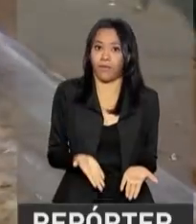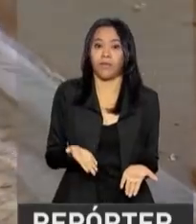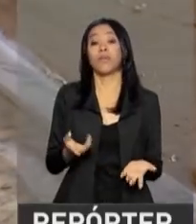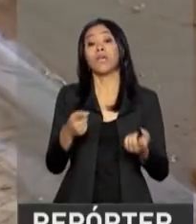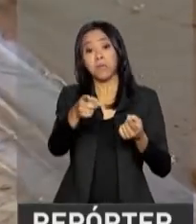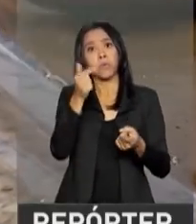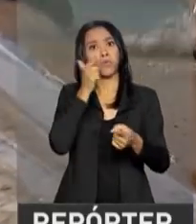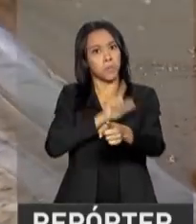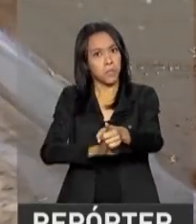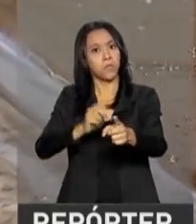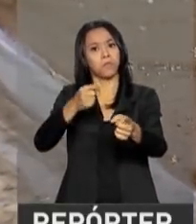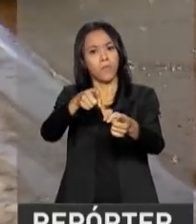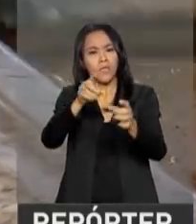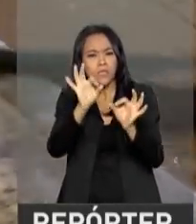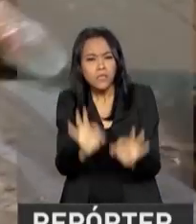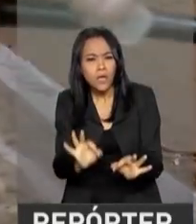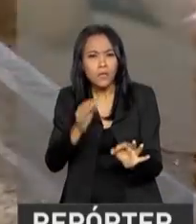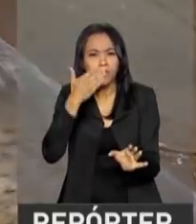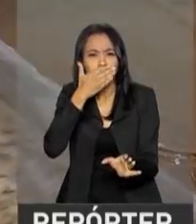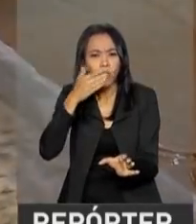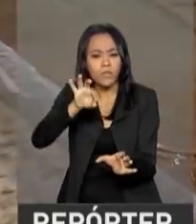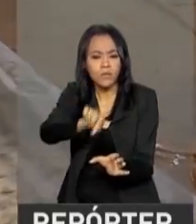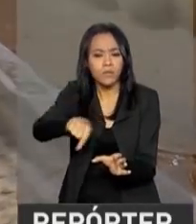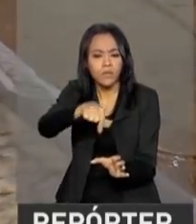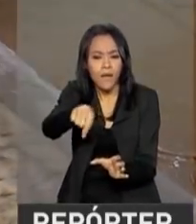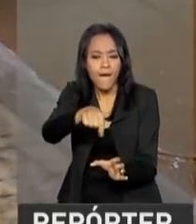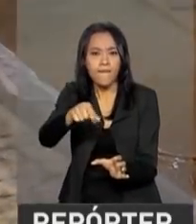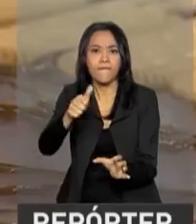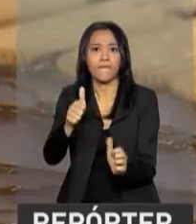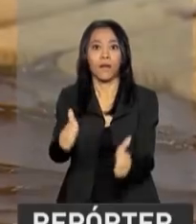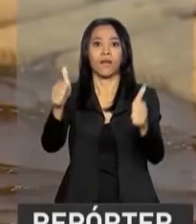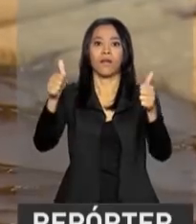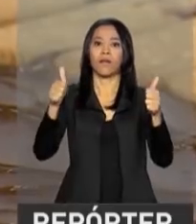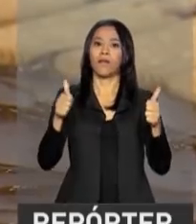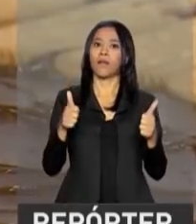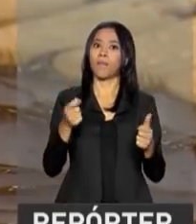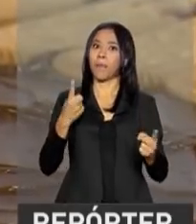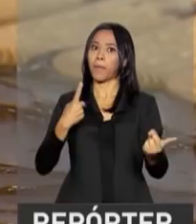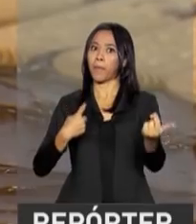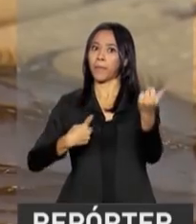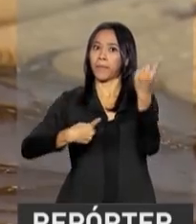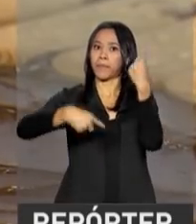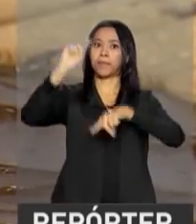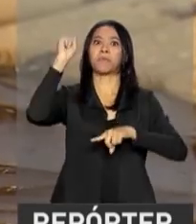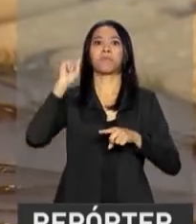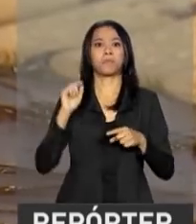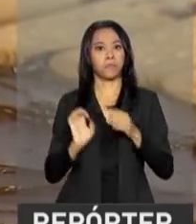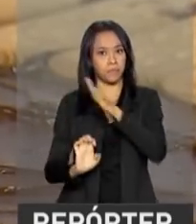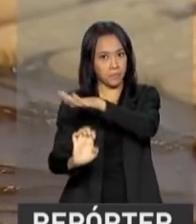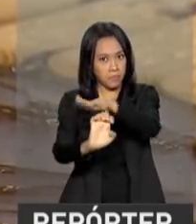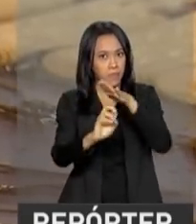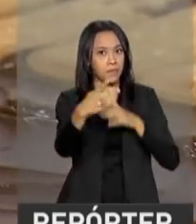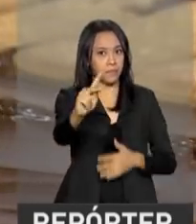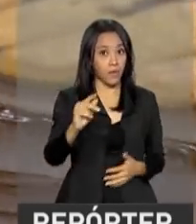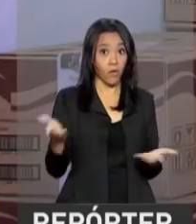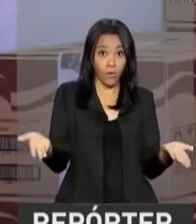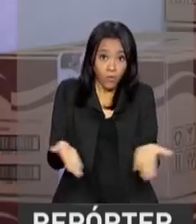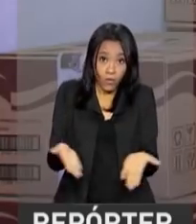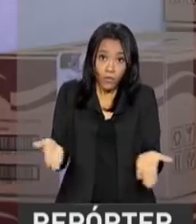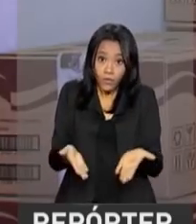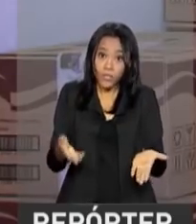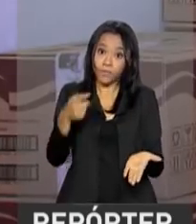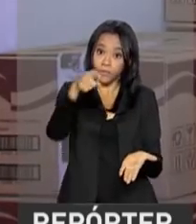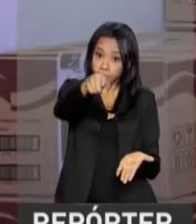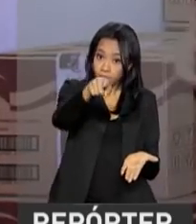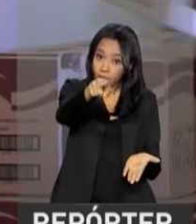quando conseguiu o ponto certo do doce ricardo viu investimento se transformar num grande negócio hoje ele